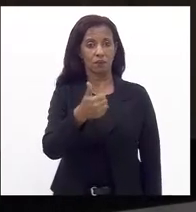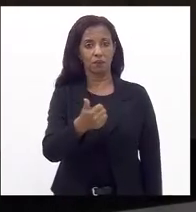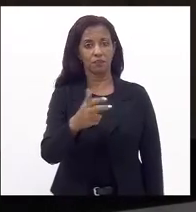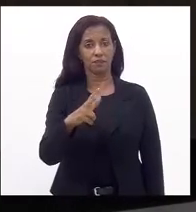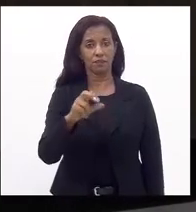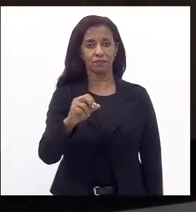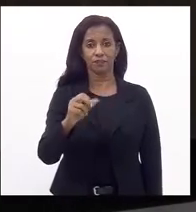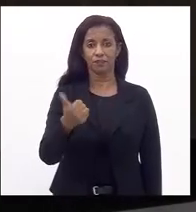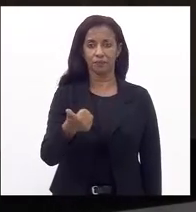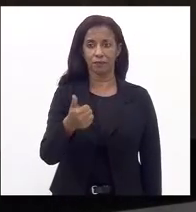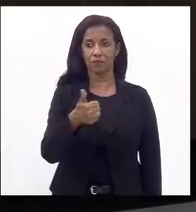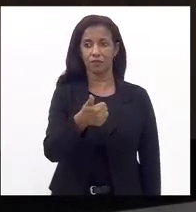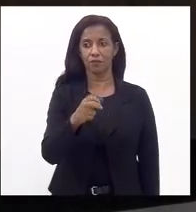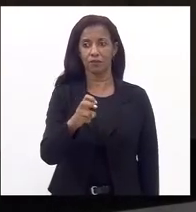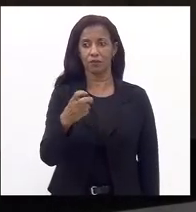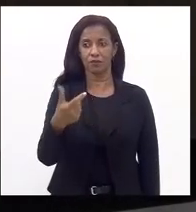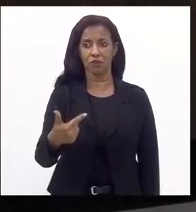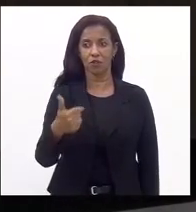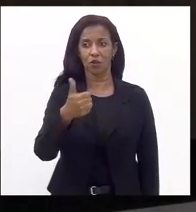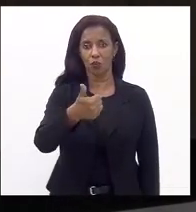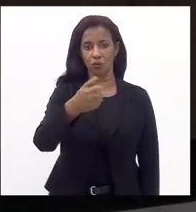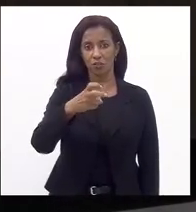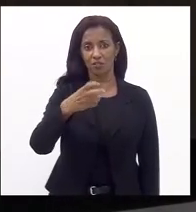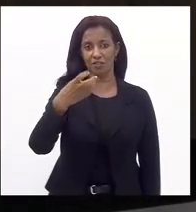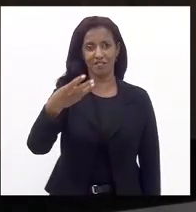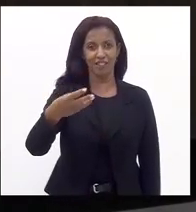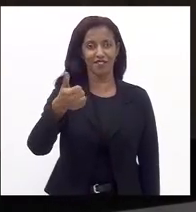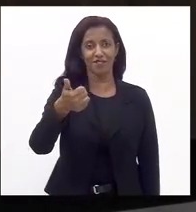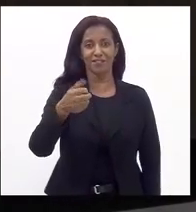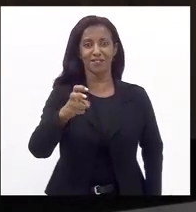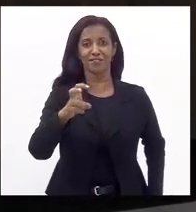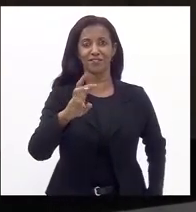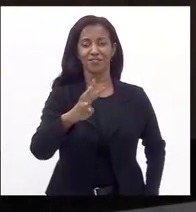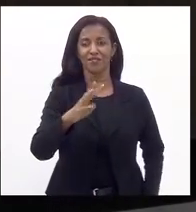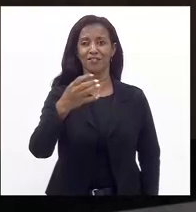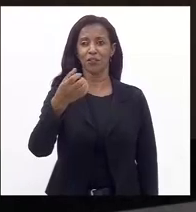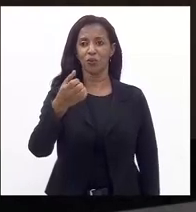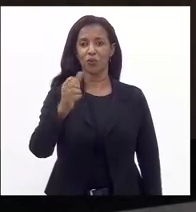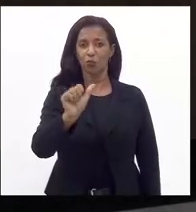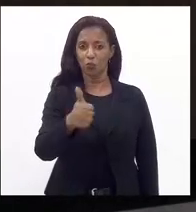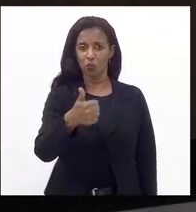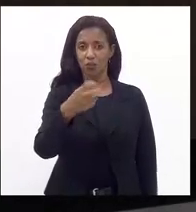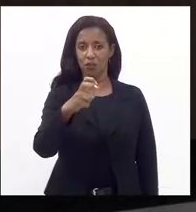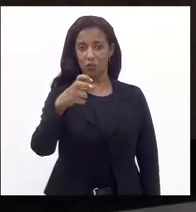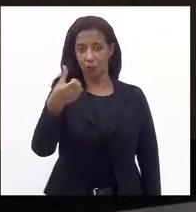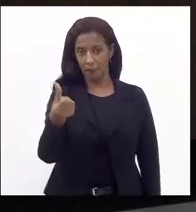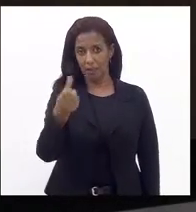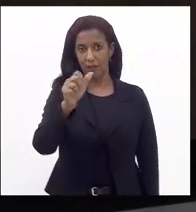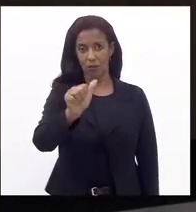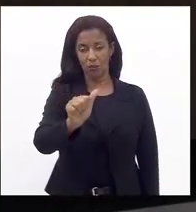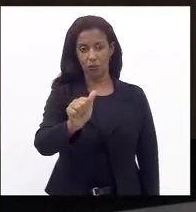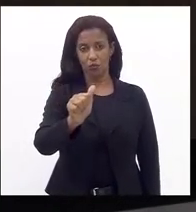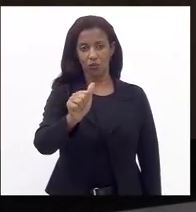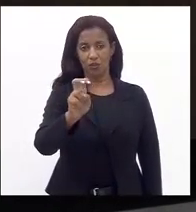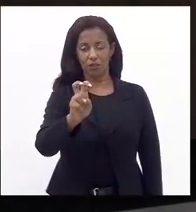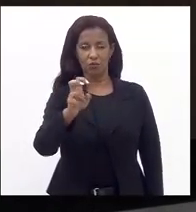151 152 153 154 155 156 157